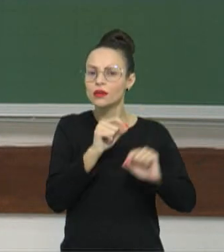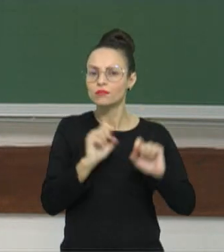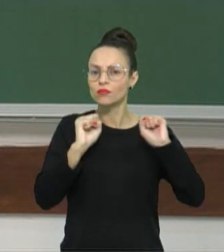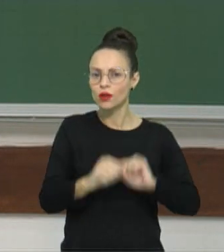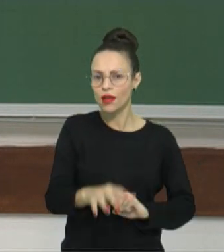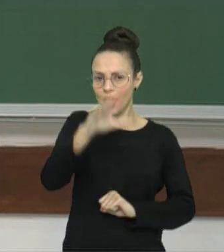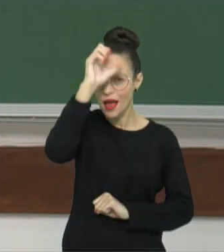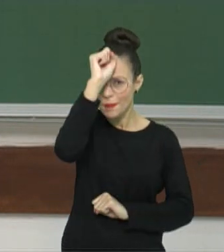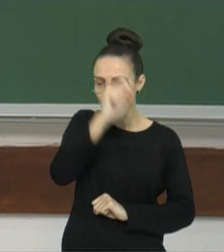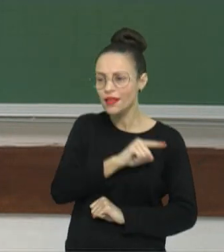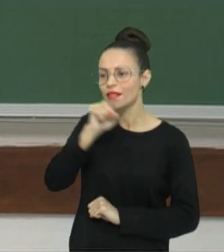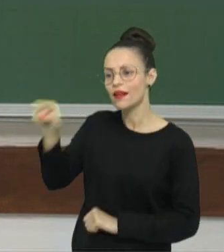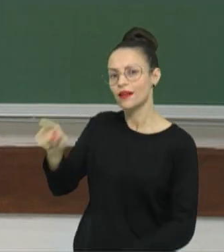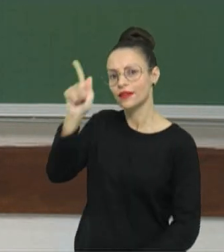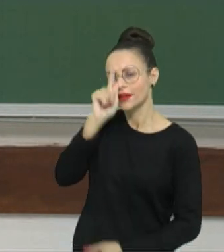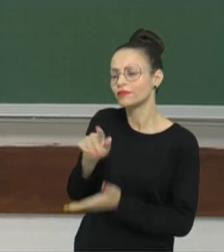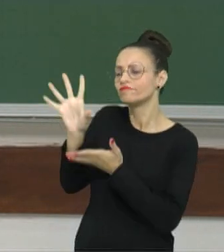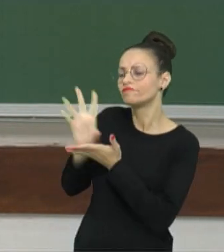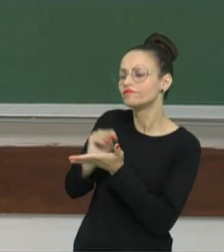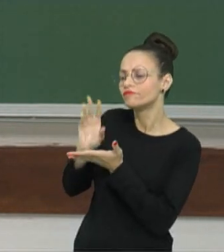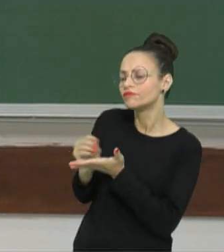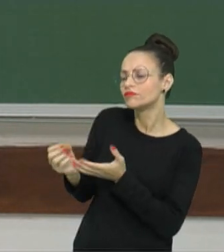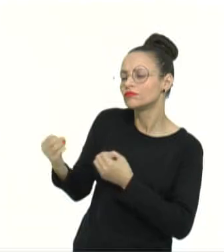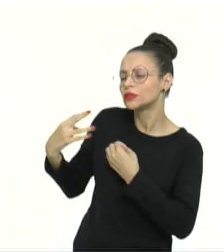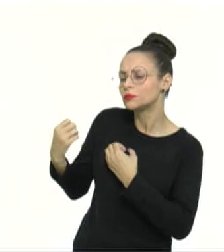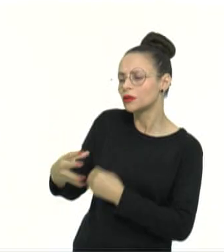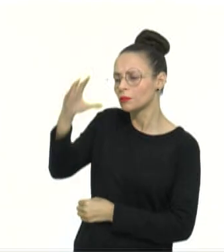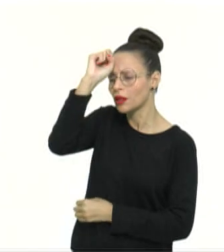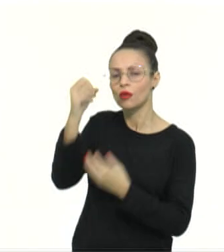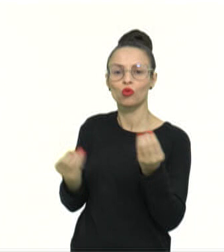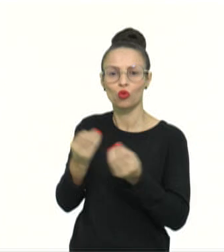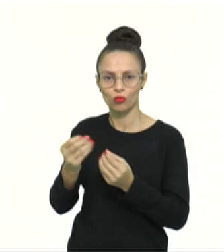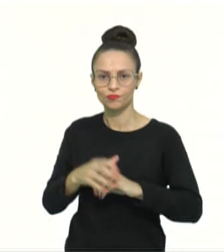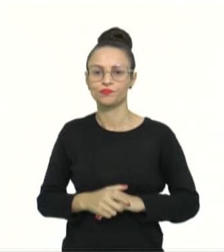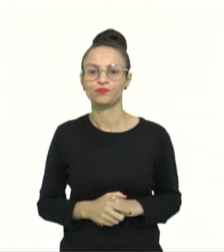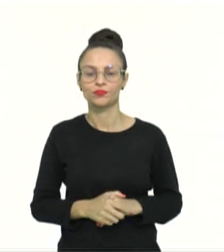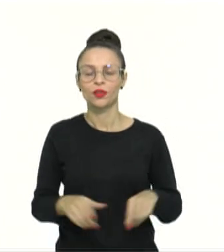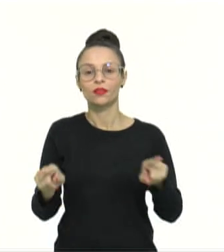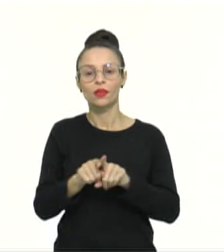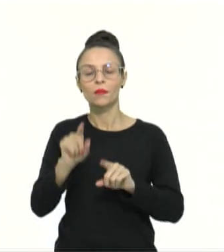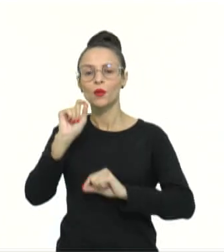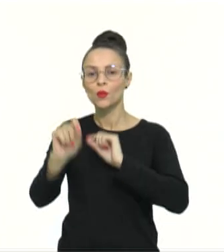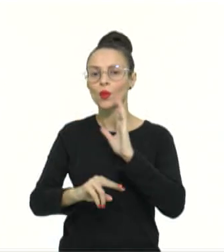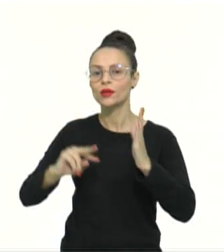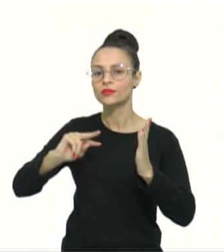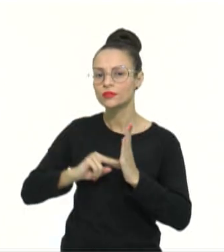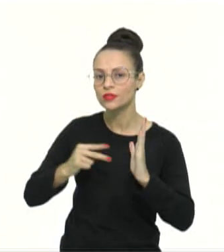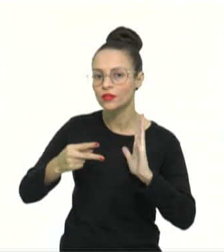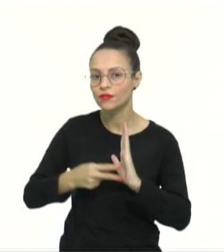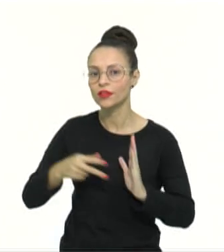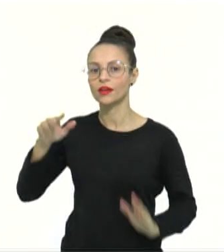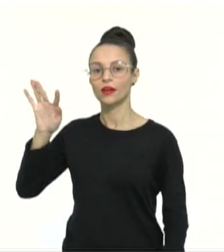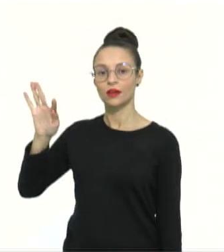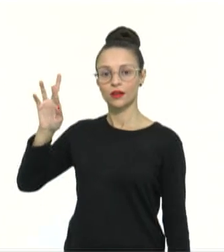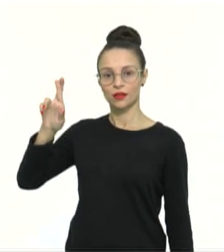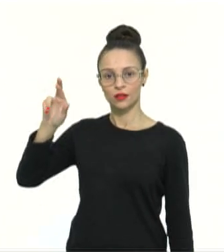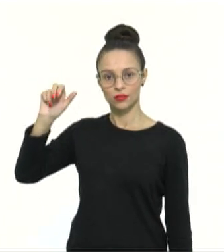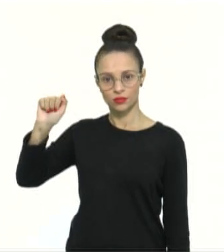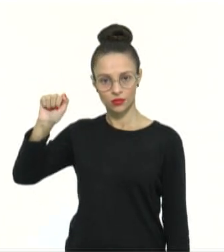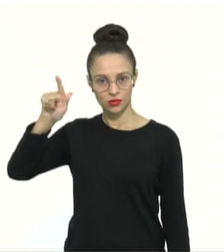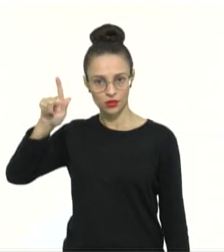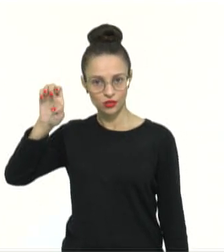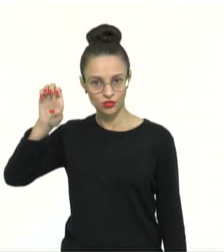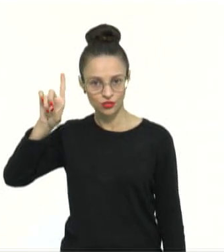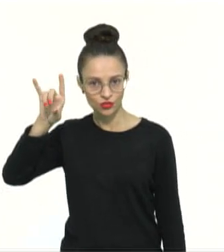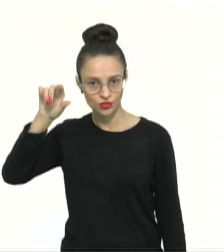aprender com os gregos? E o que significa a tragédia para o povo que viveu a beleza,